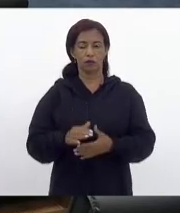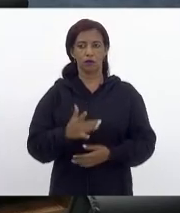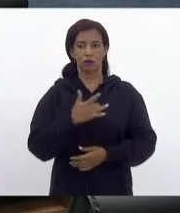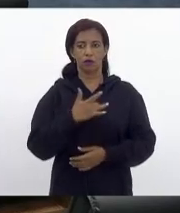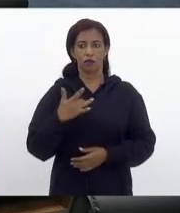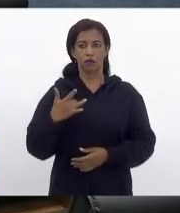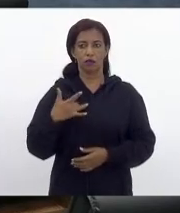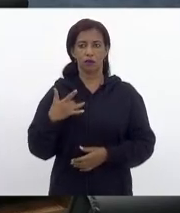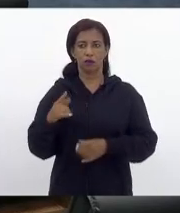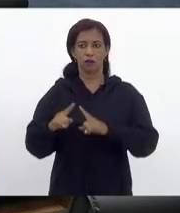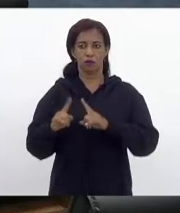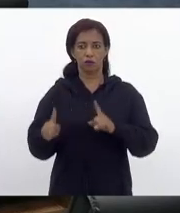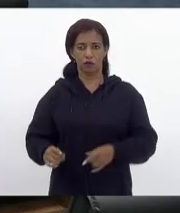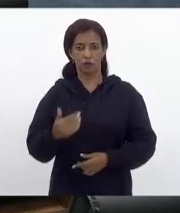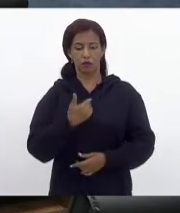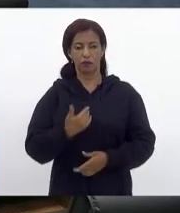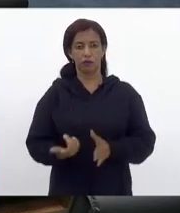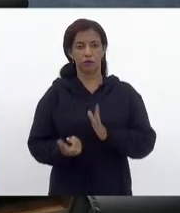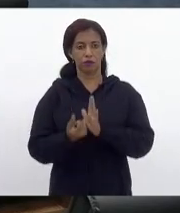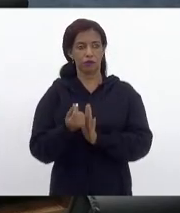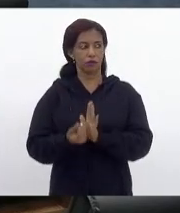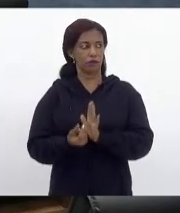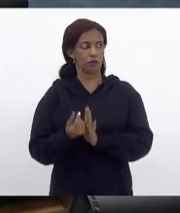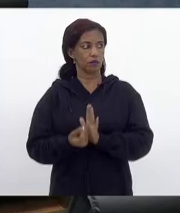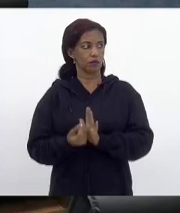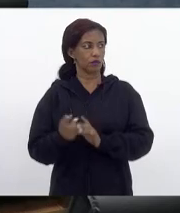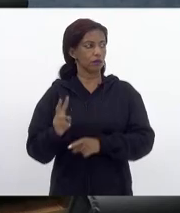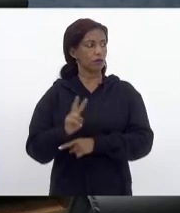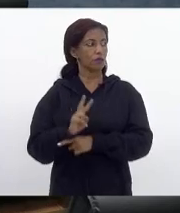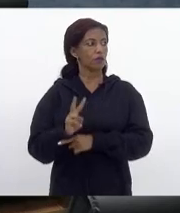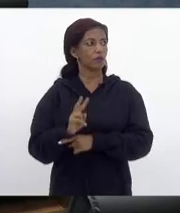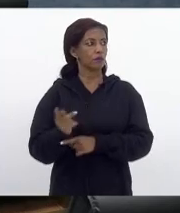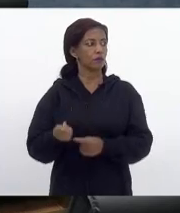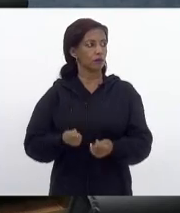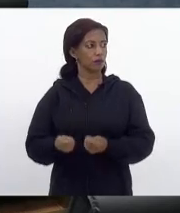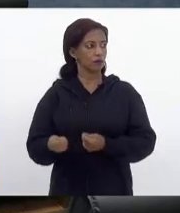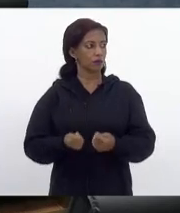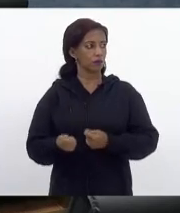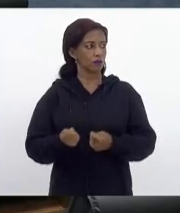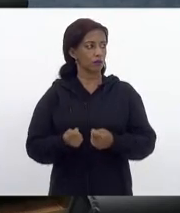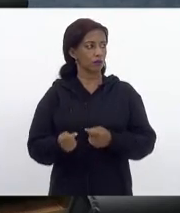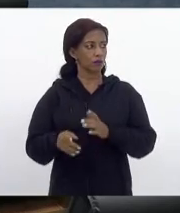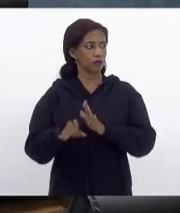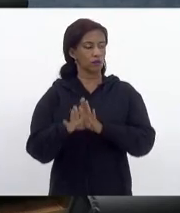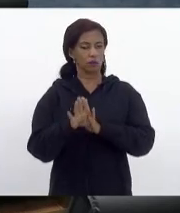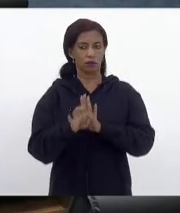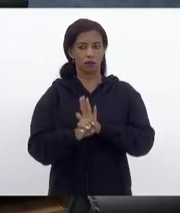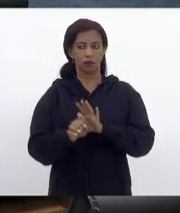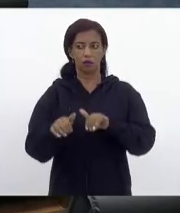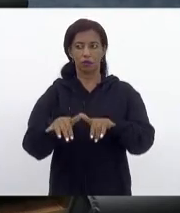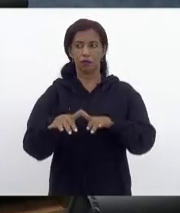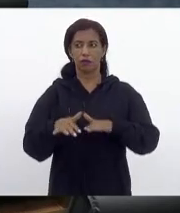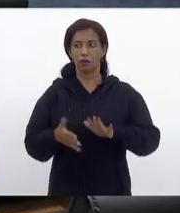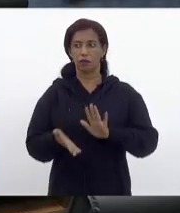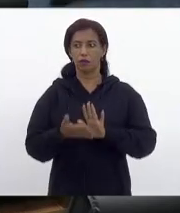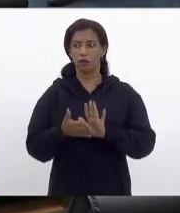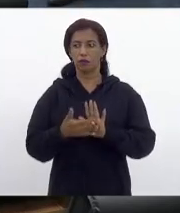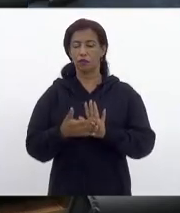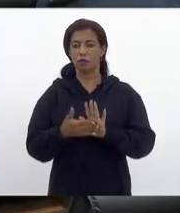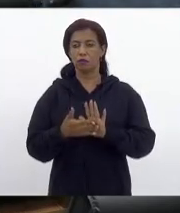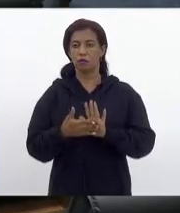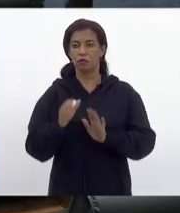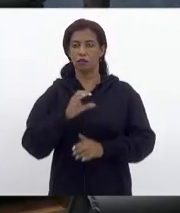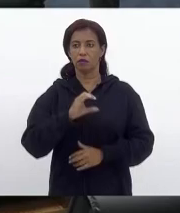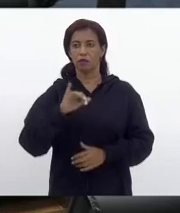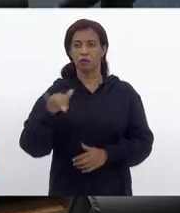saúde, de servidores públicos, de orçamento, finanças, fiscalização financeira e controle. As emendas de plenário. Para emitir parecer pela